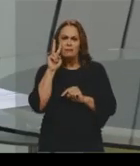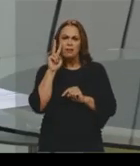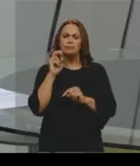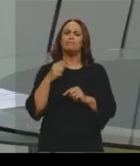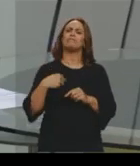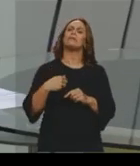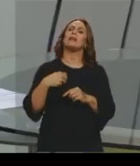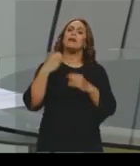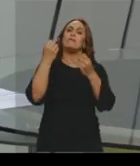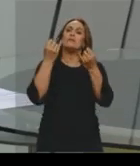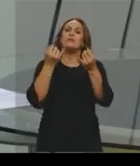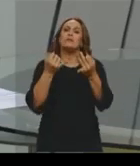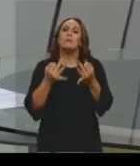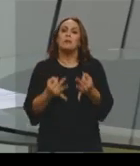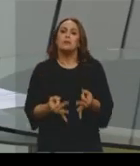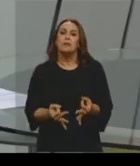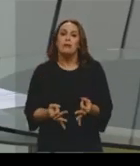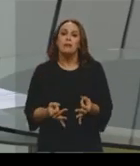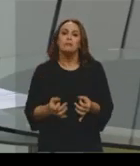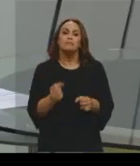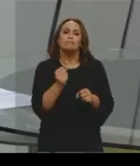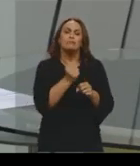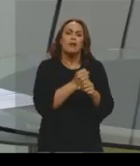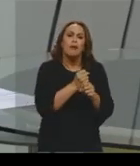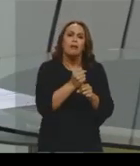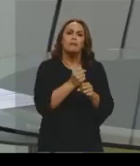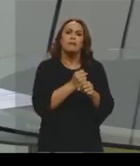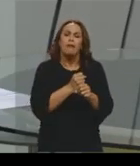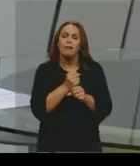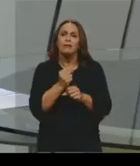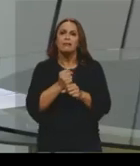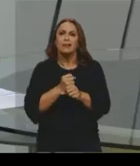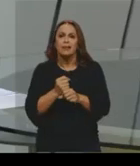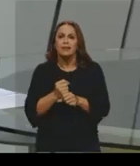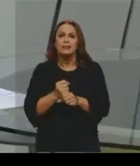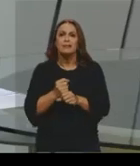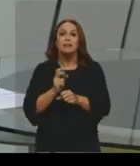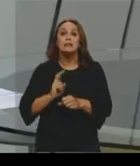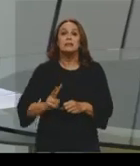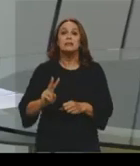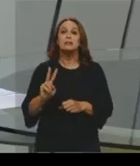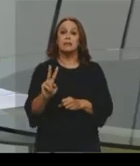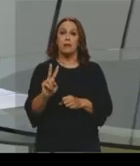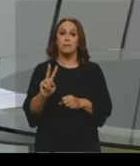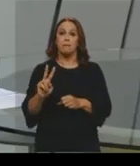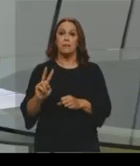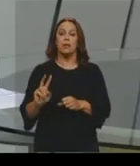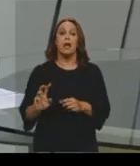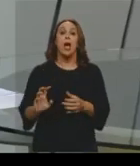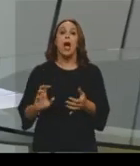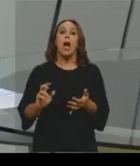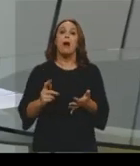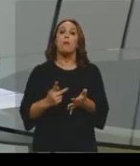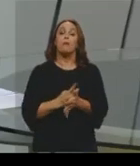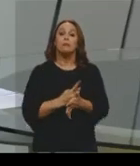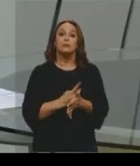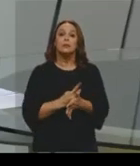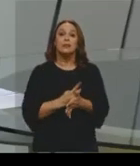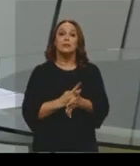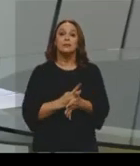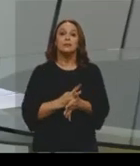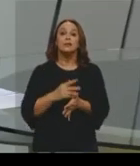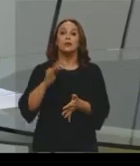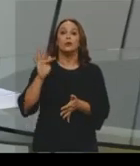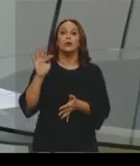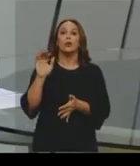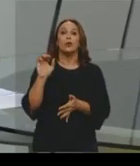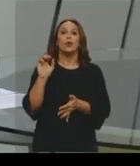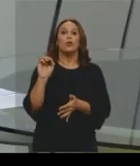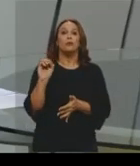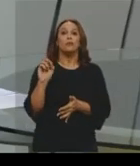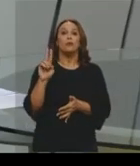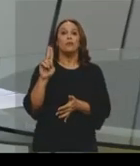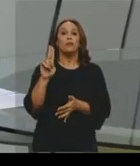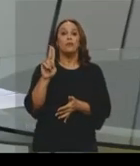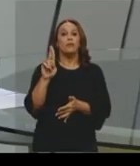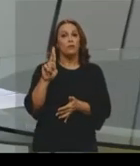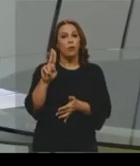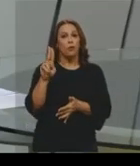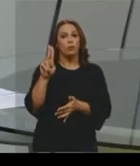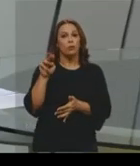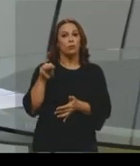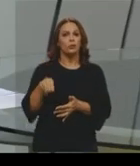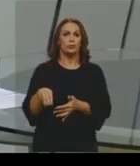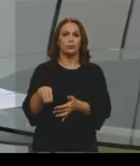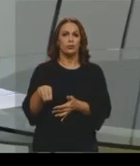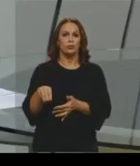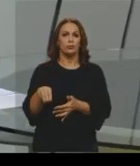acontece anualmente o Fórum Econômico de Davos, ou Davos, na Suíça, né? O Fórum Social Mundial, ele foi criado